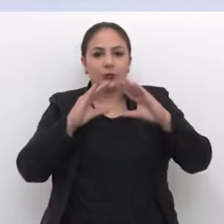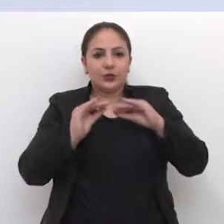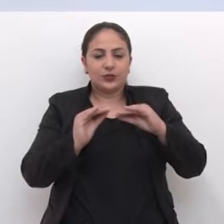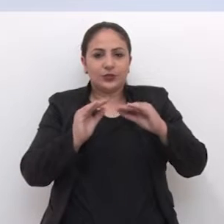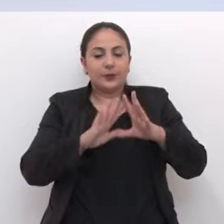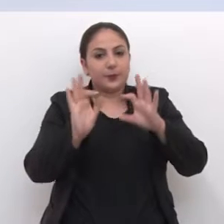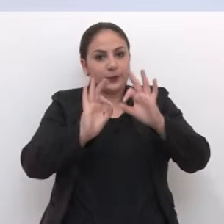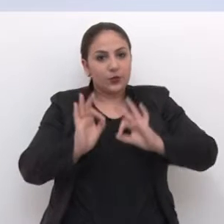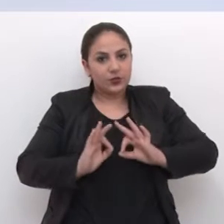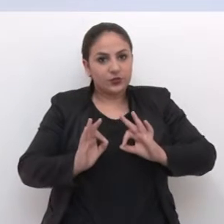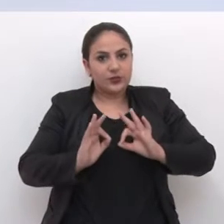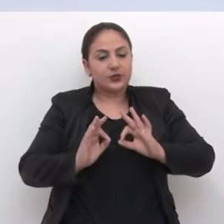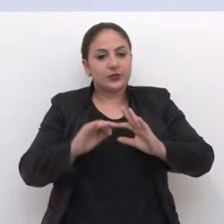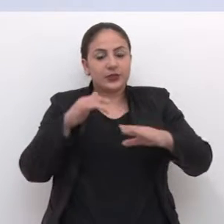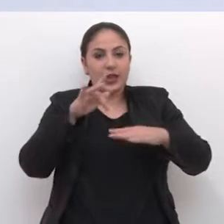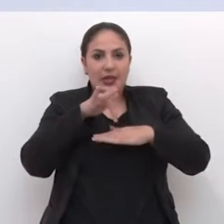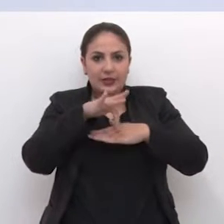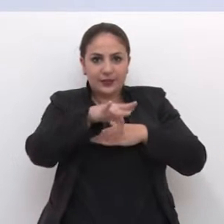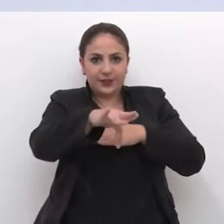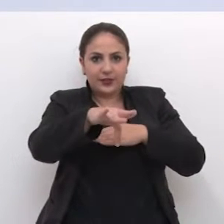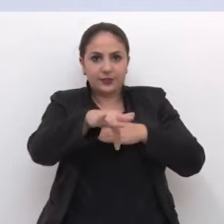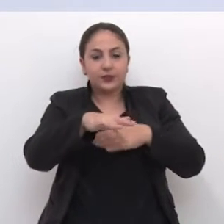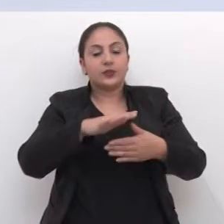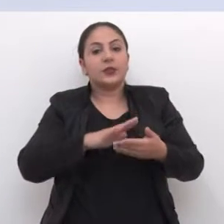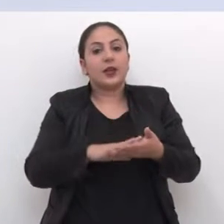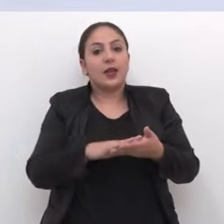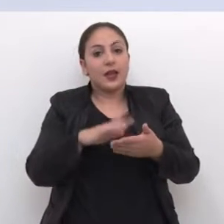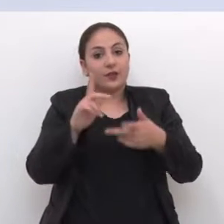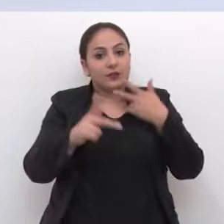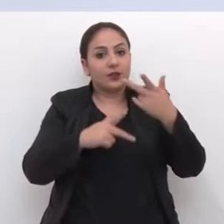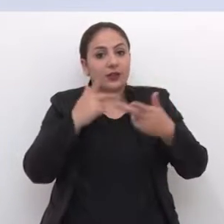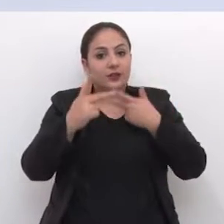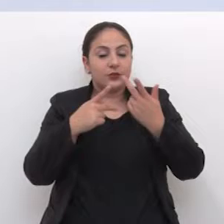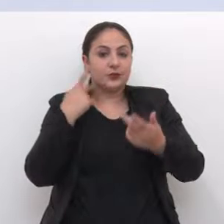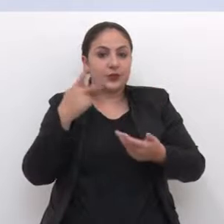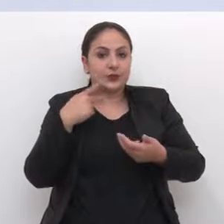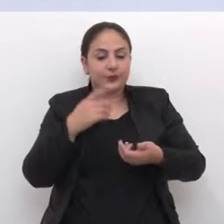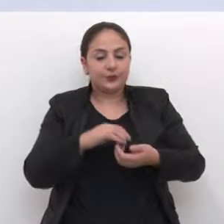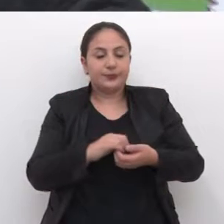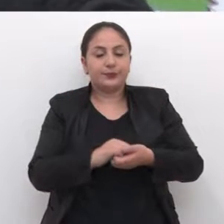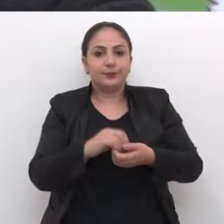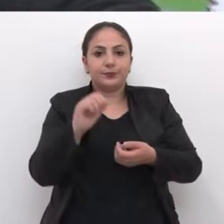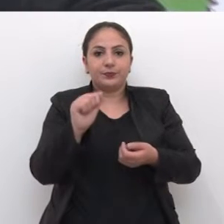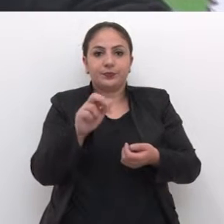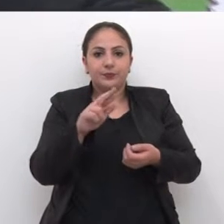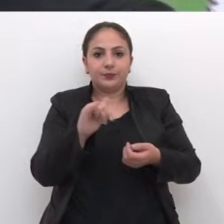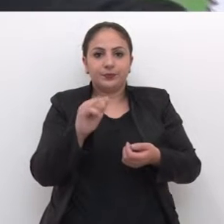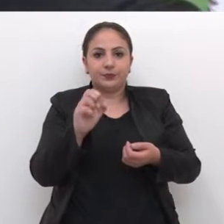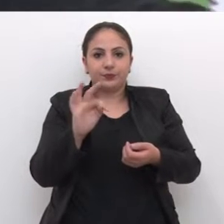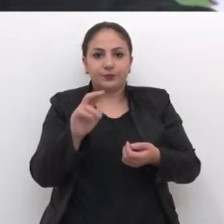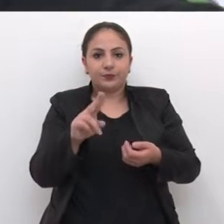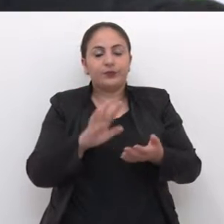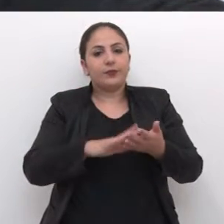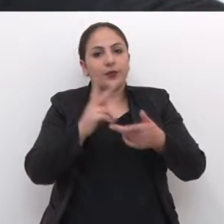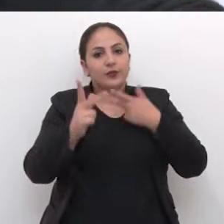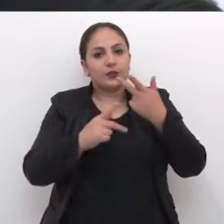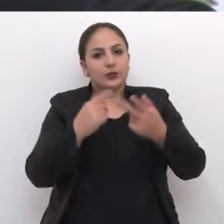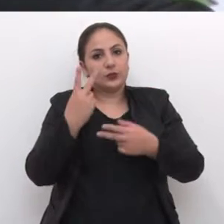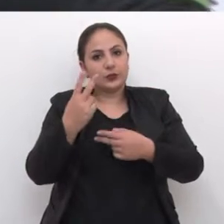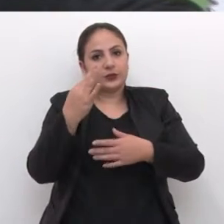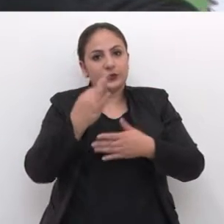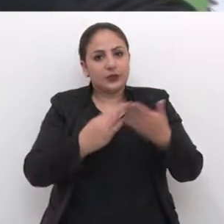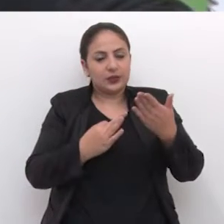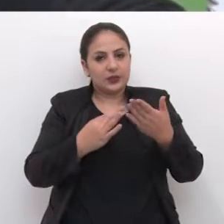Boa noite. Projetos arquivados motivam pronunciamento de parlamentar. Aristeu Dalalana mencionou